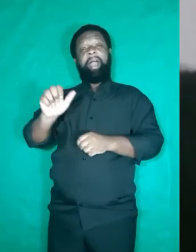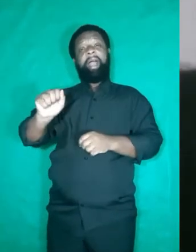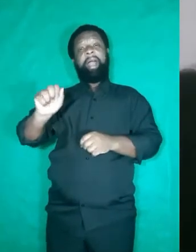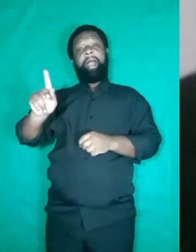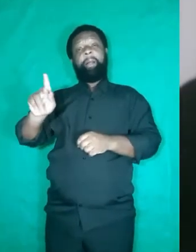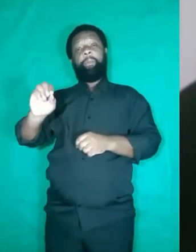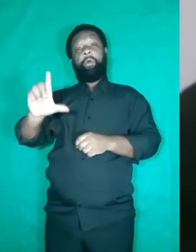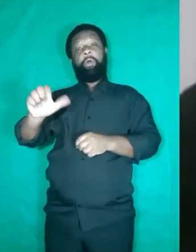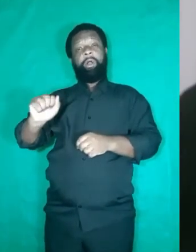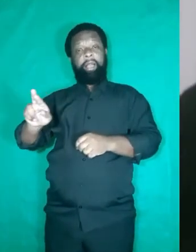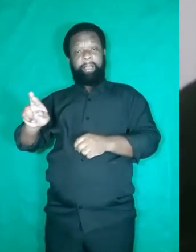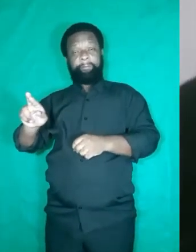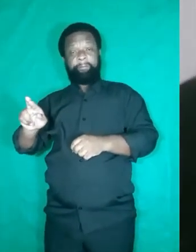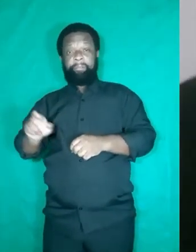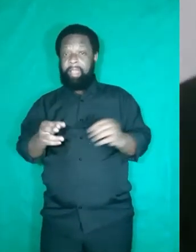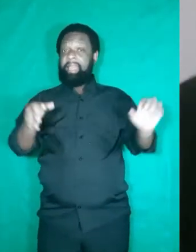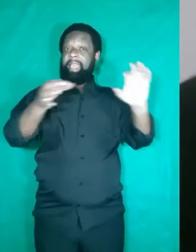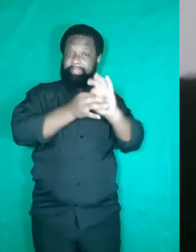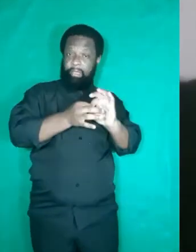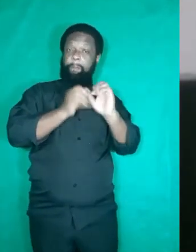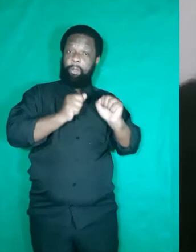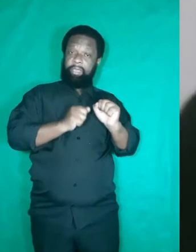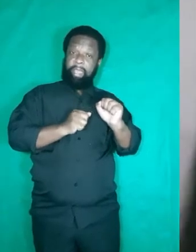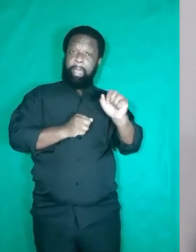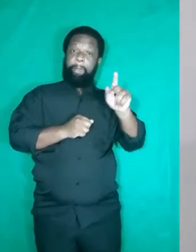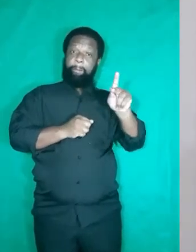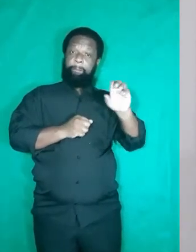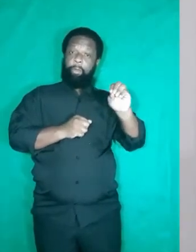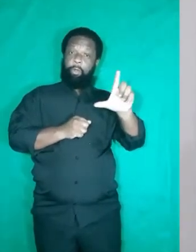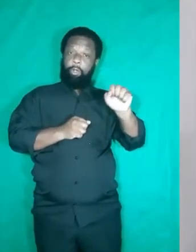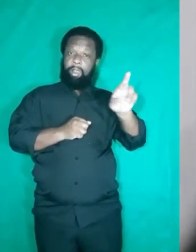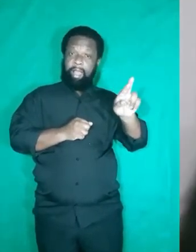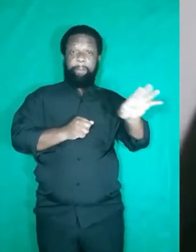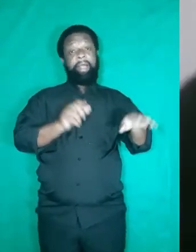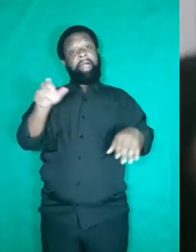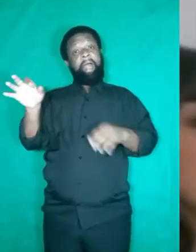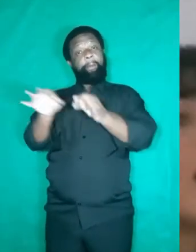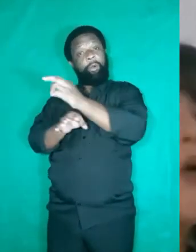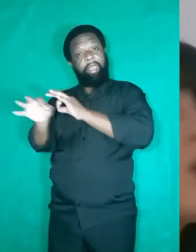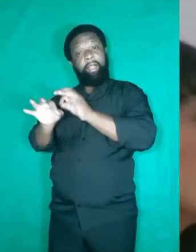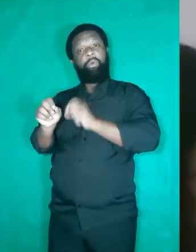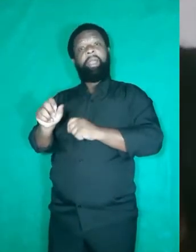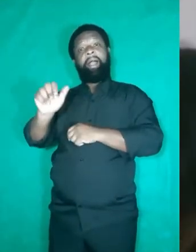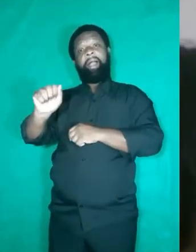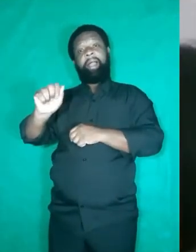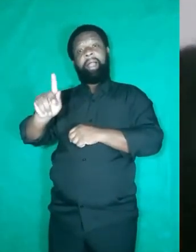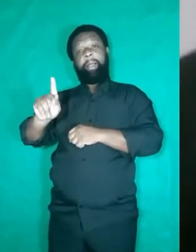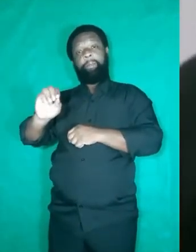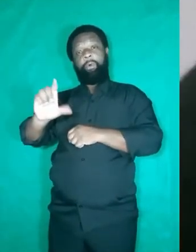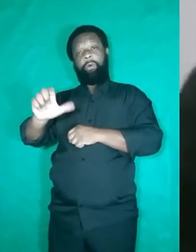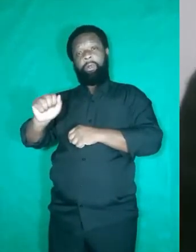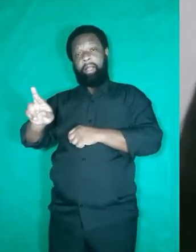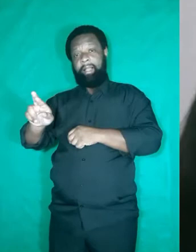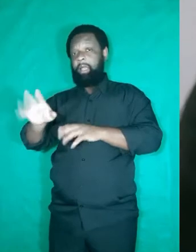A ligação pode ser covalente polar e a molécula pode ser apolar. Então, cuidado com